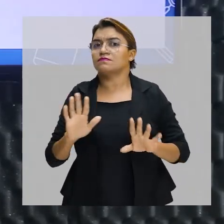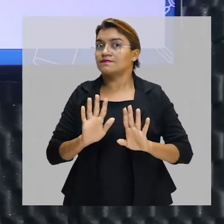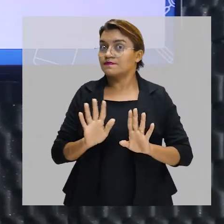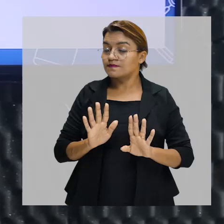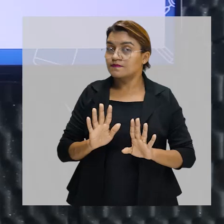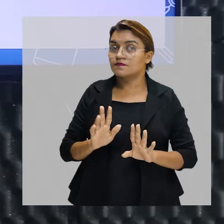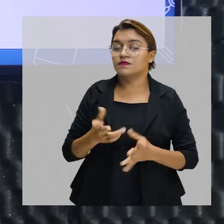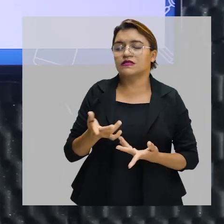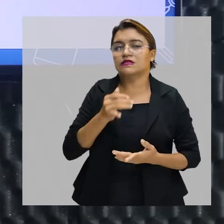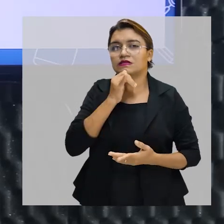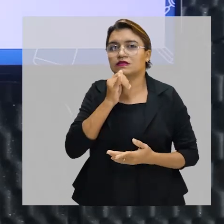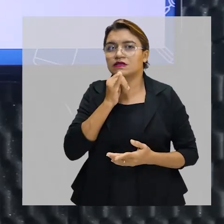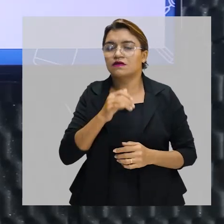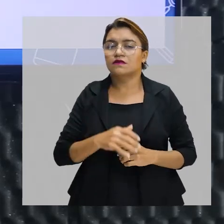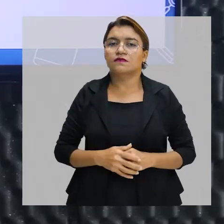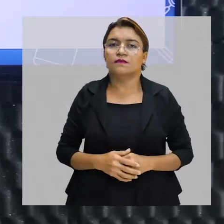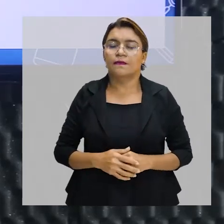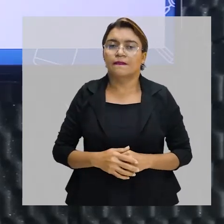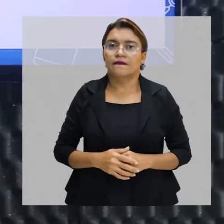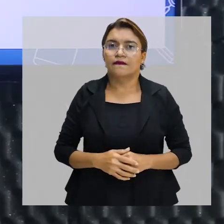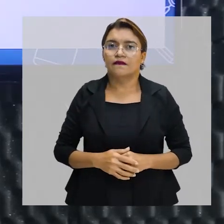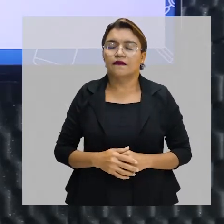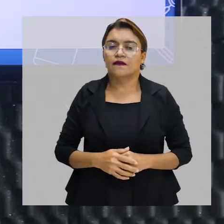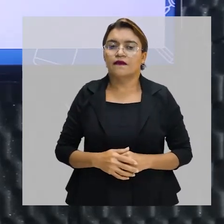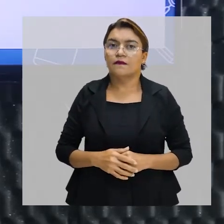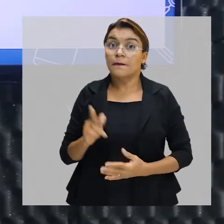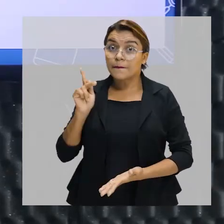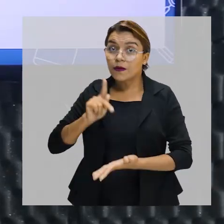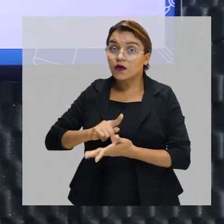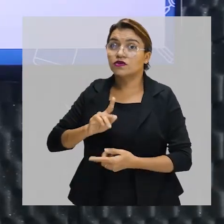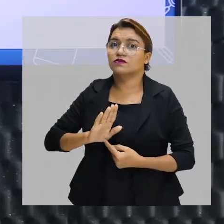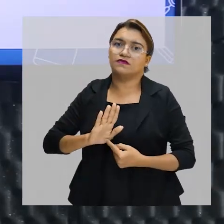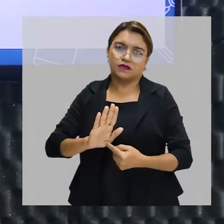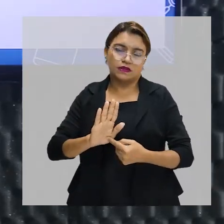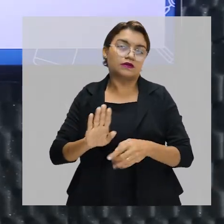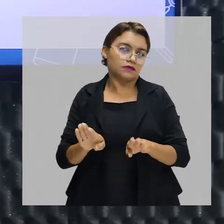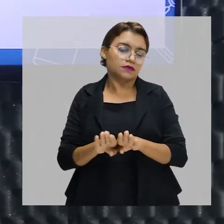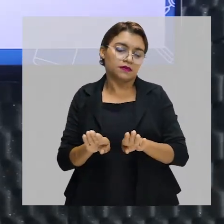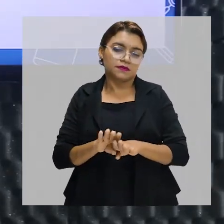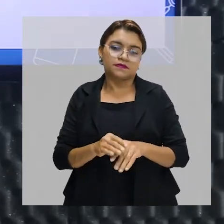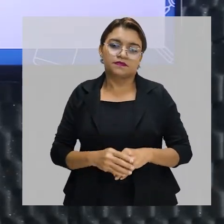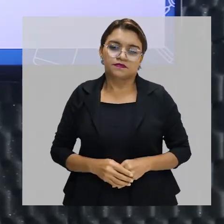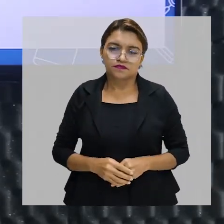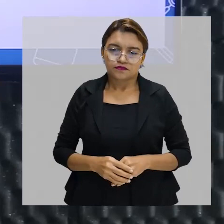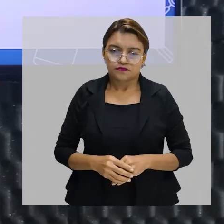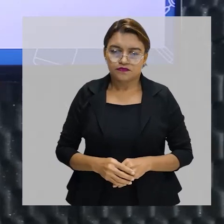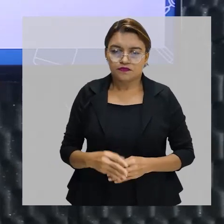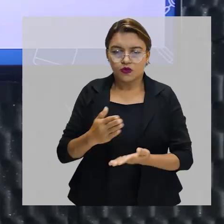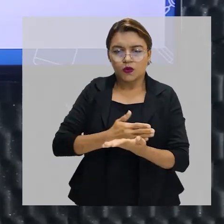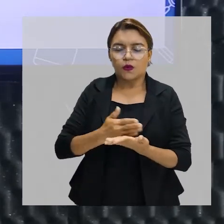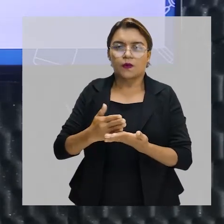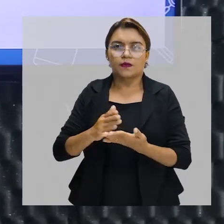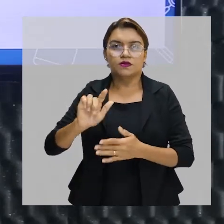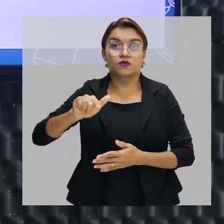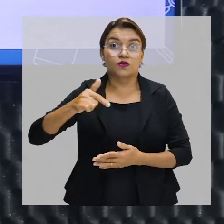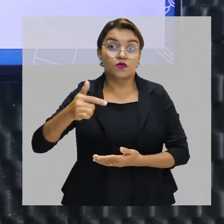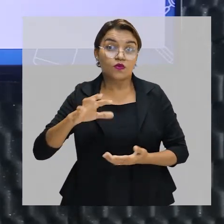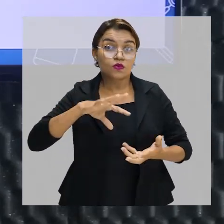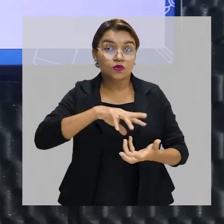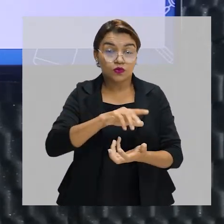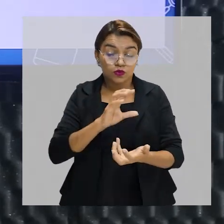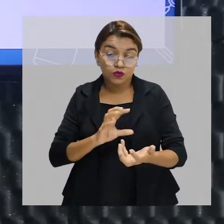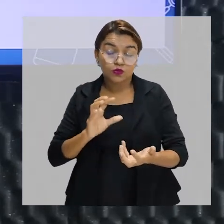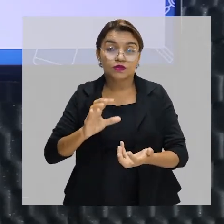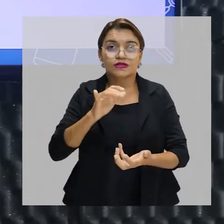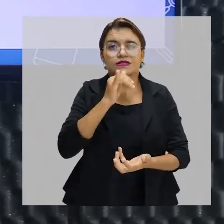não faz o fugir da realidade, tá certo? Então, começo em outros continentes. Os africanos